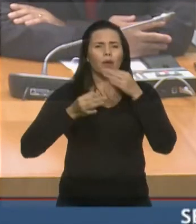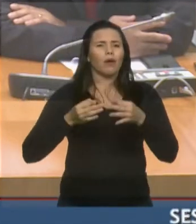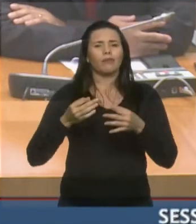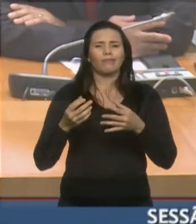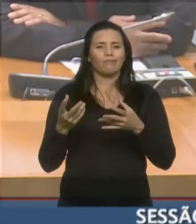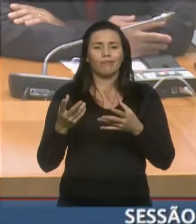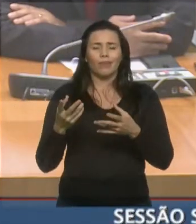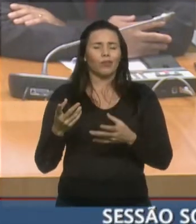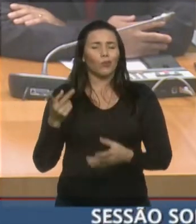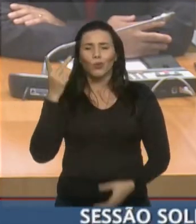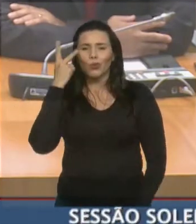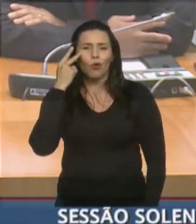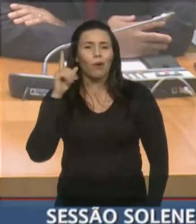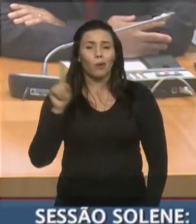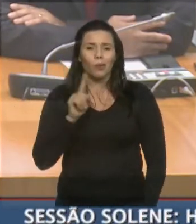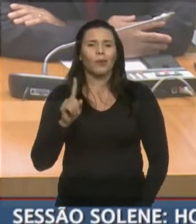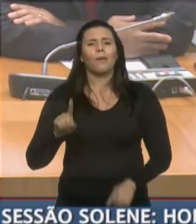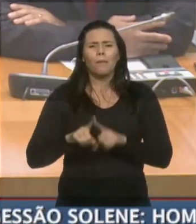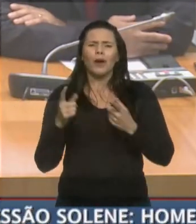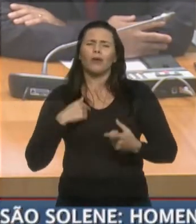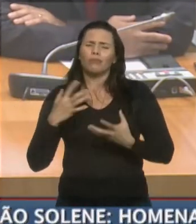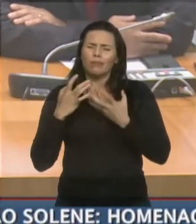uma breve questão de ordem.